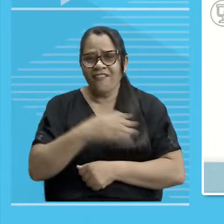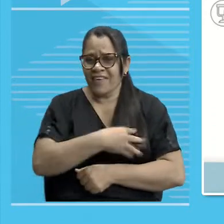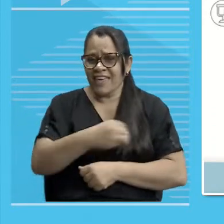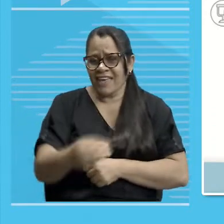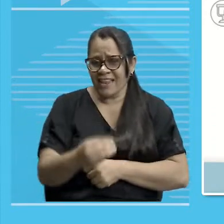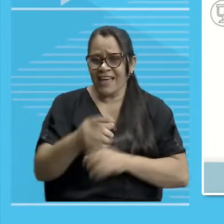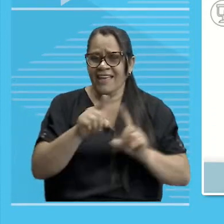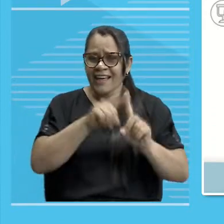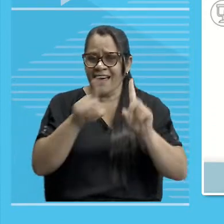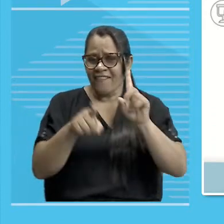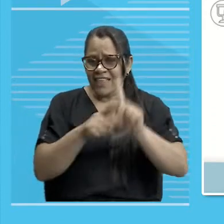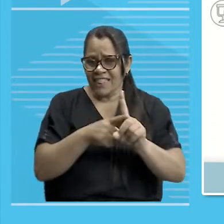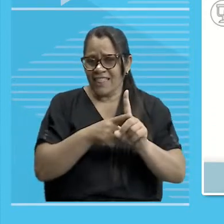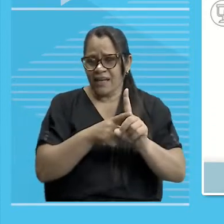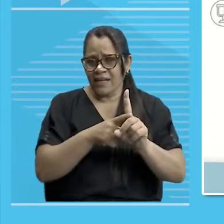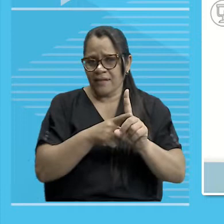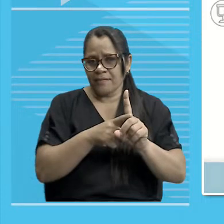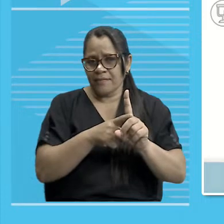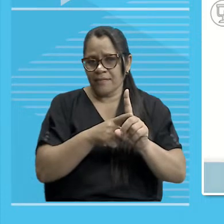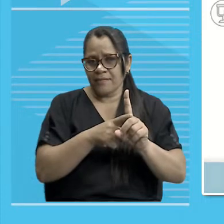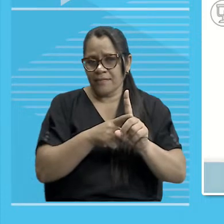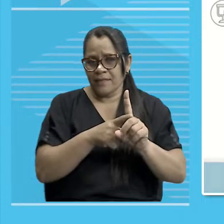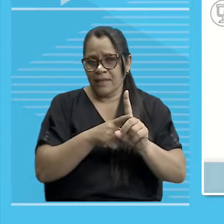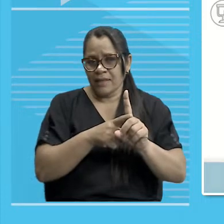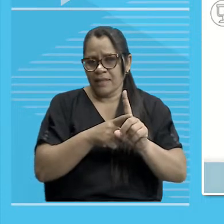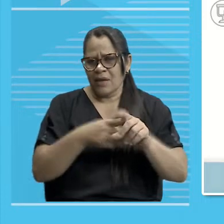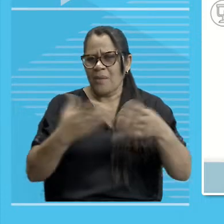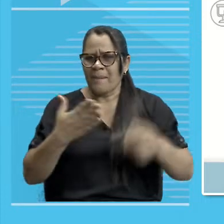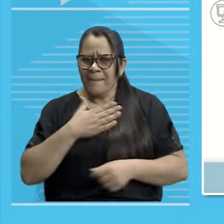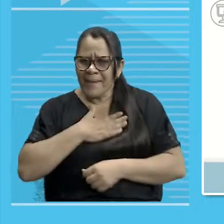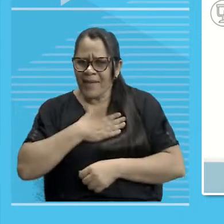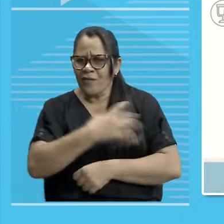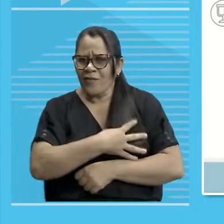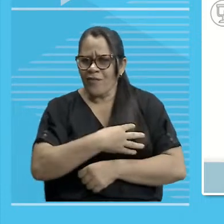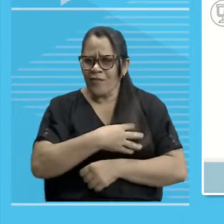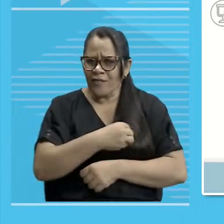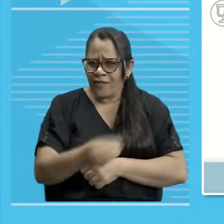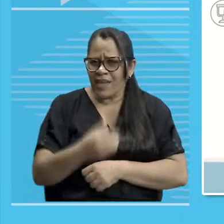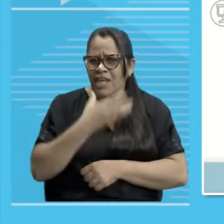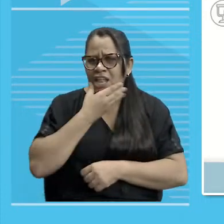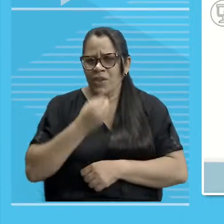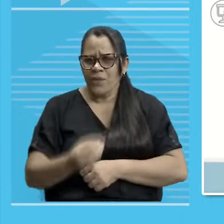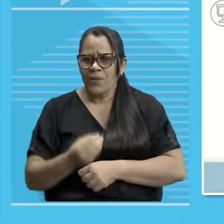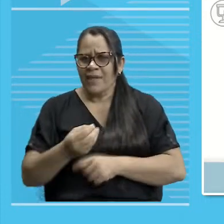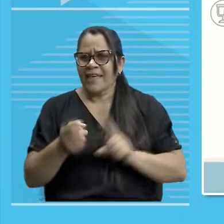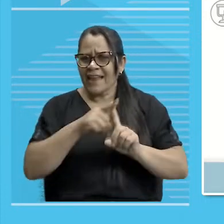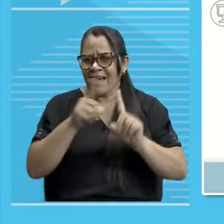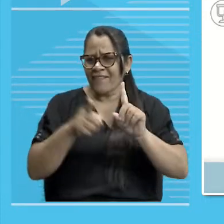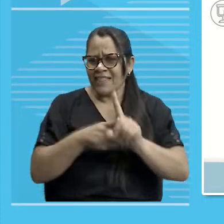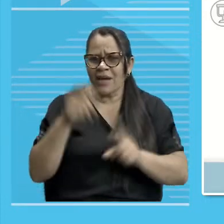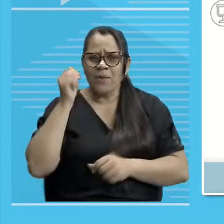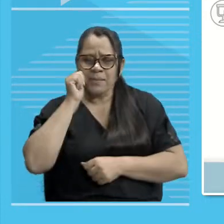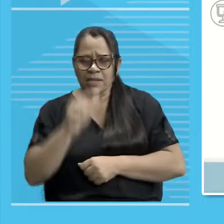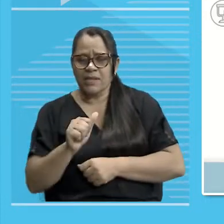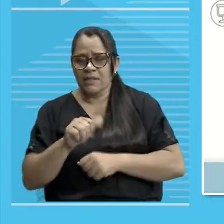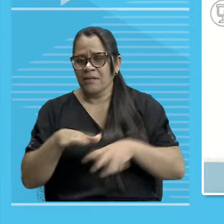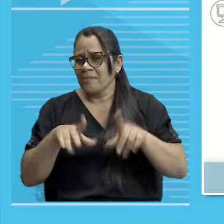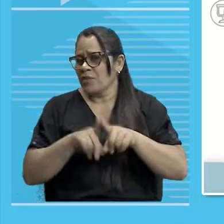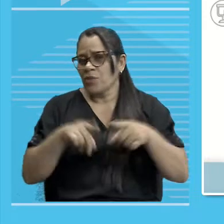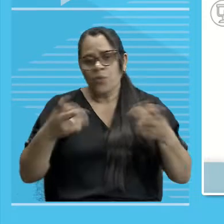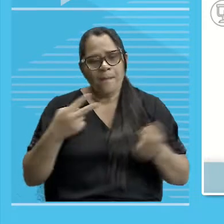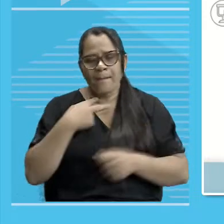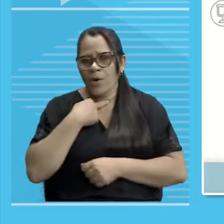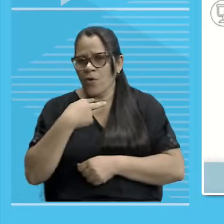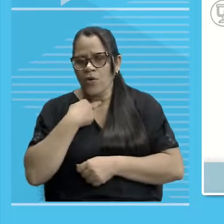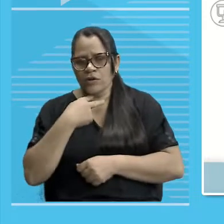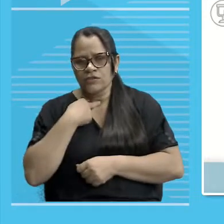me livre do meu filho engravidar uma menina nesse período agora. Quero nada. Meu filho precisa estudar, meu filho precisa